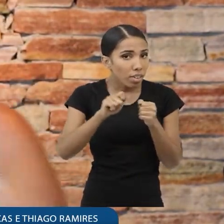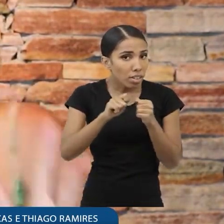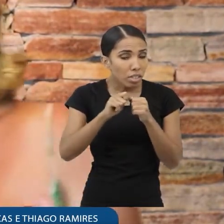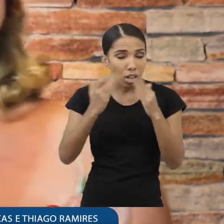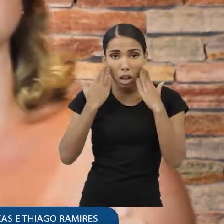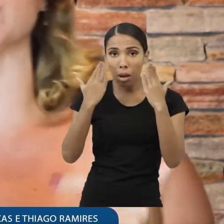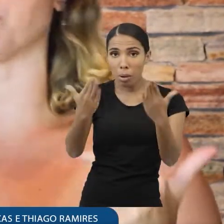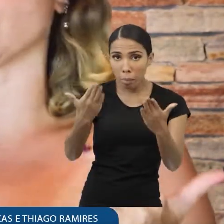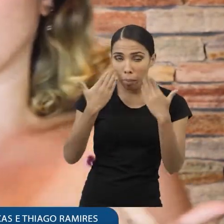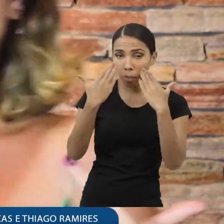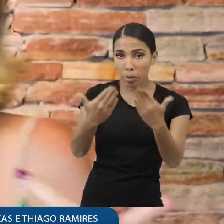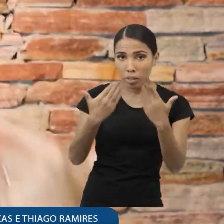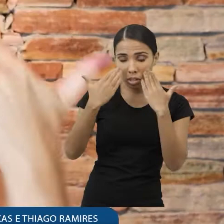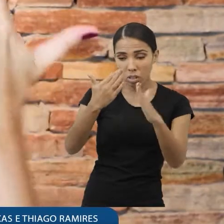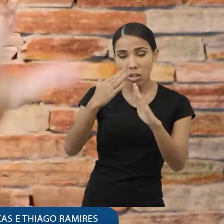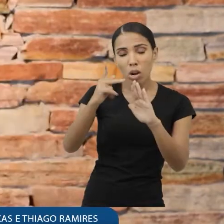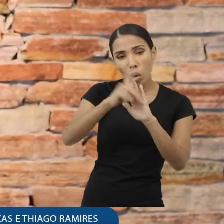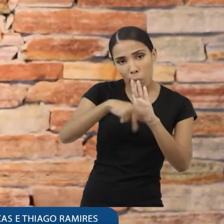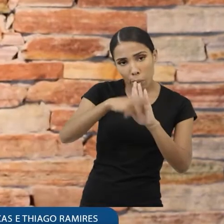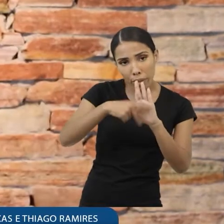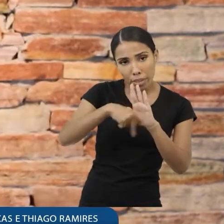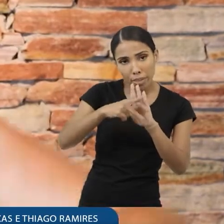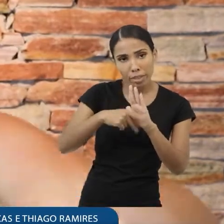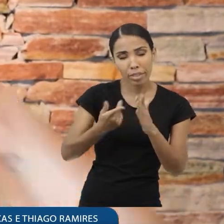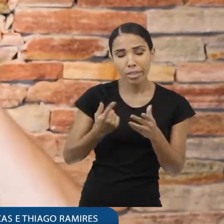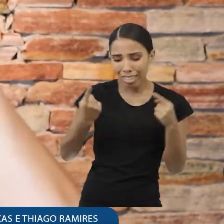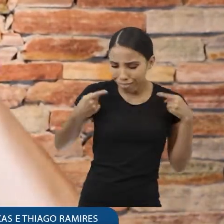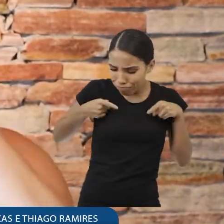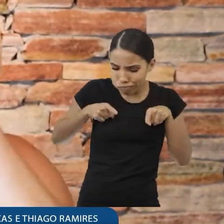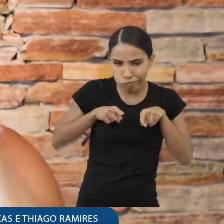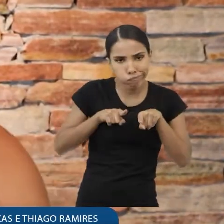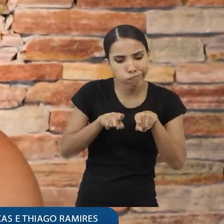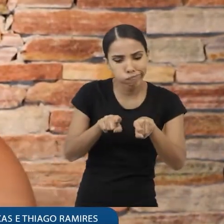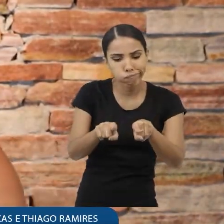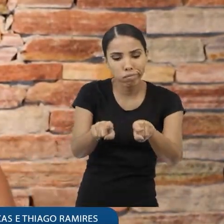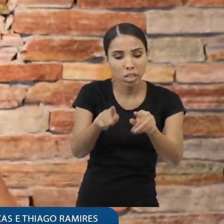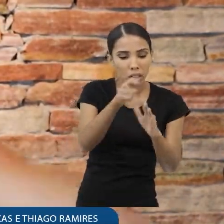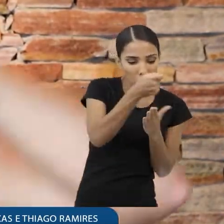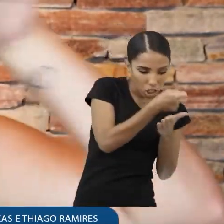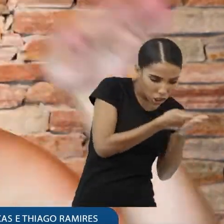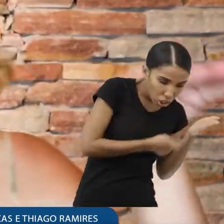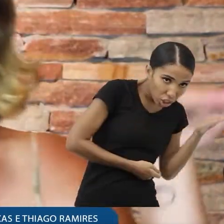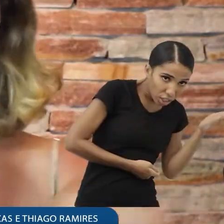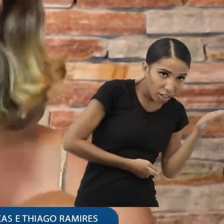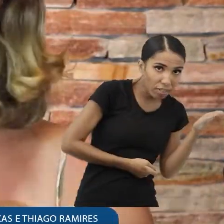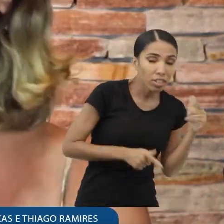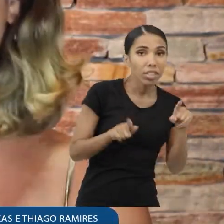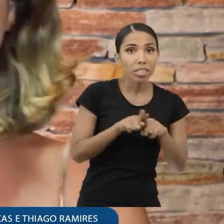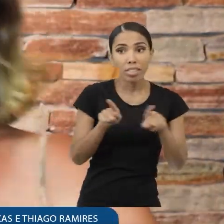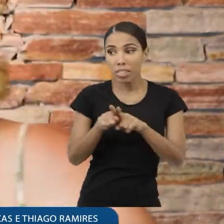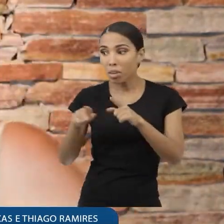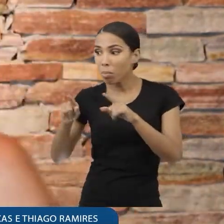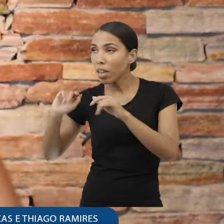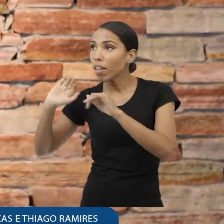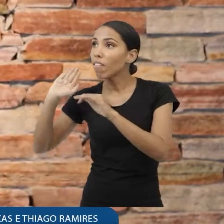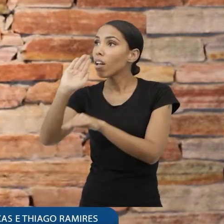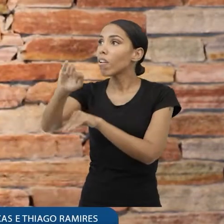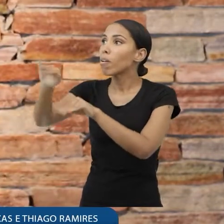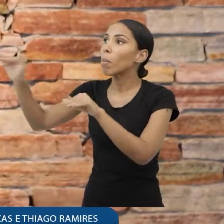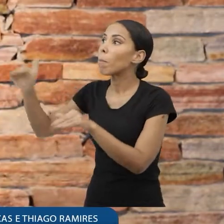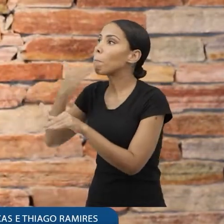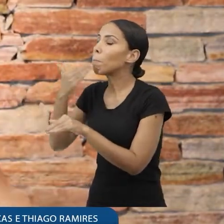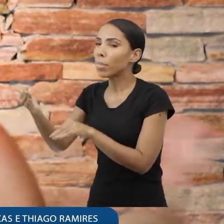fazer a apresentação desses projetos para essas empresas. Anda de forma paralela, tá, gente? Você inscreve e, ao mesmo tempo, você vai correr atrás